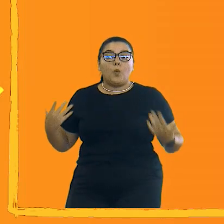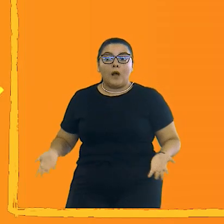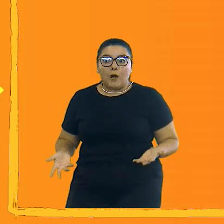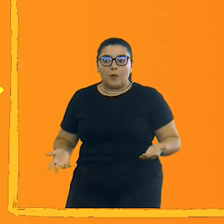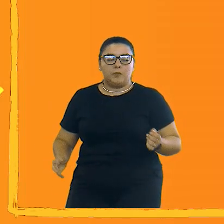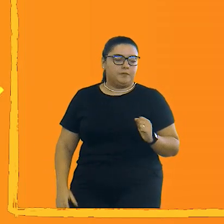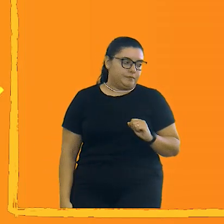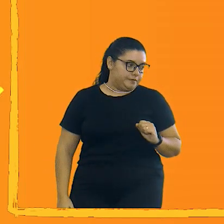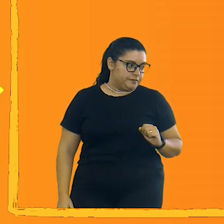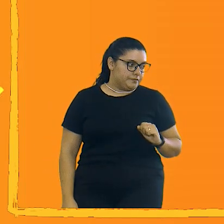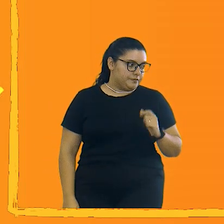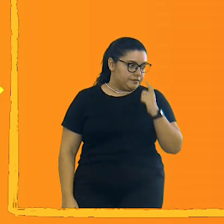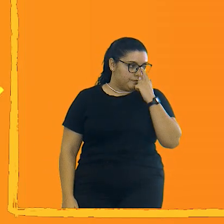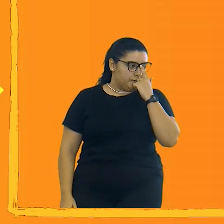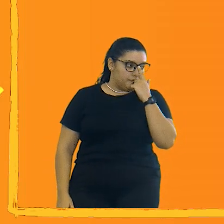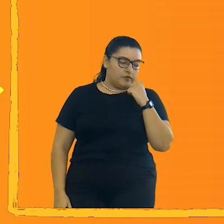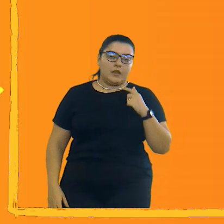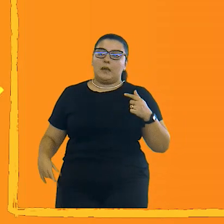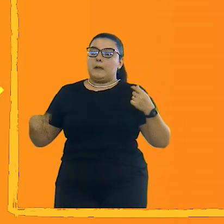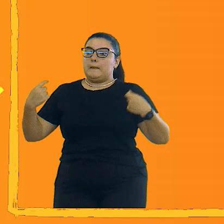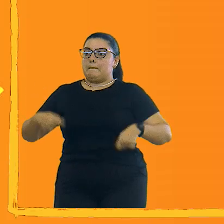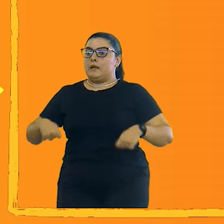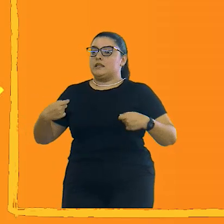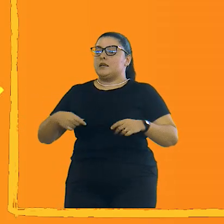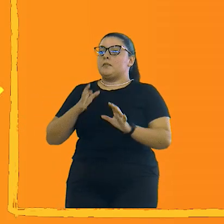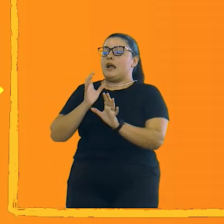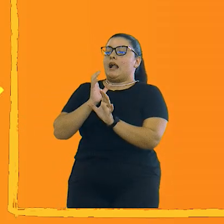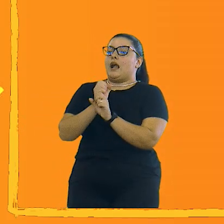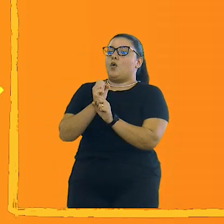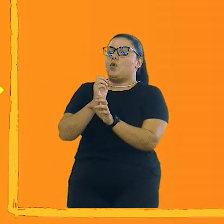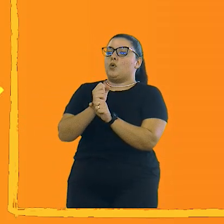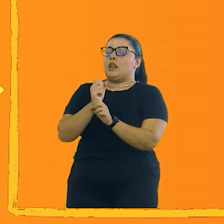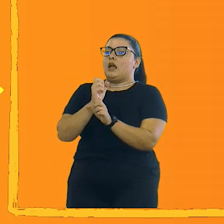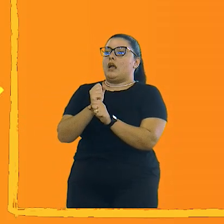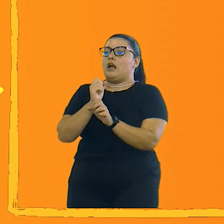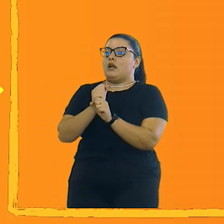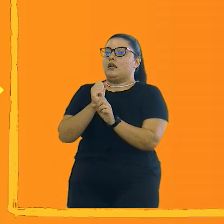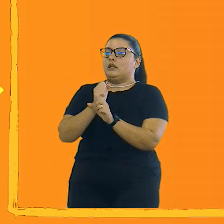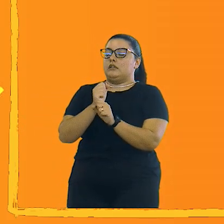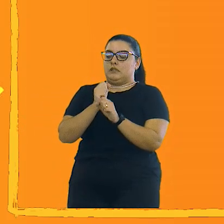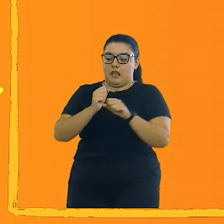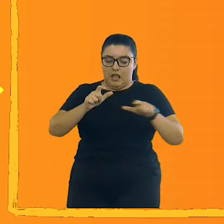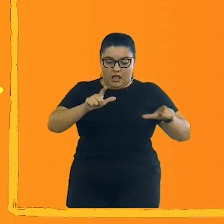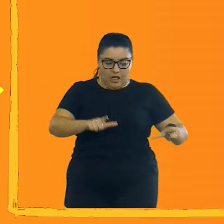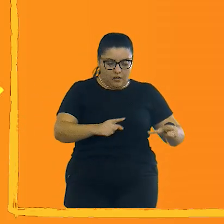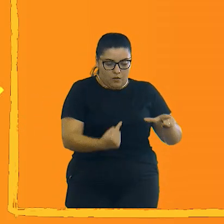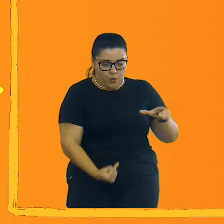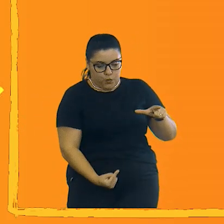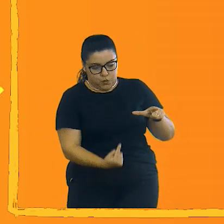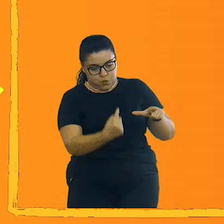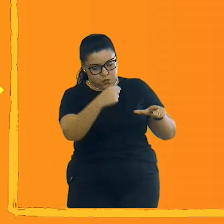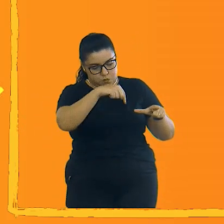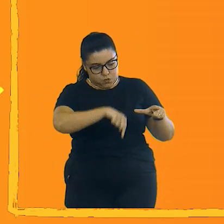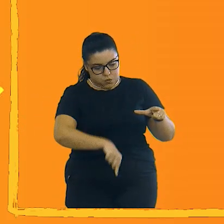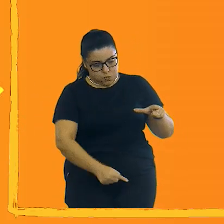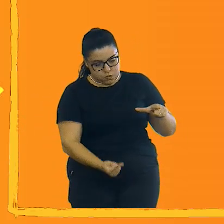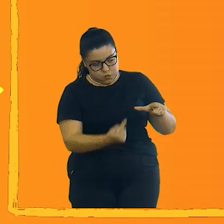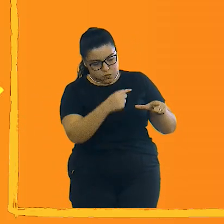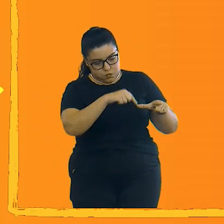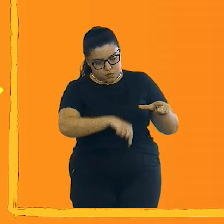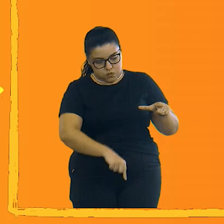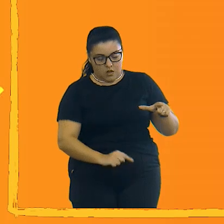resolver essa questão precisamos calcular a vazão do curso d'água que abasteceu a cisterna considerando que a vazão é a